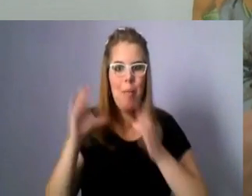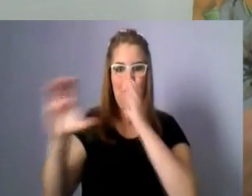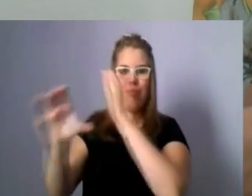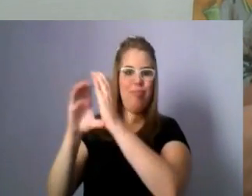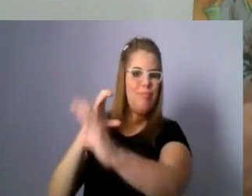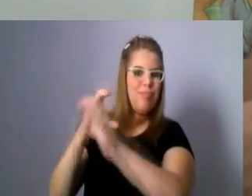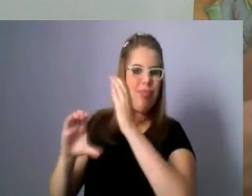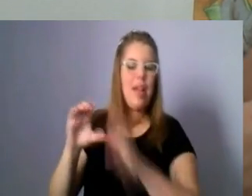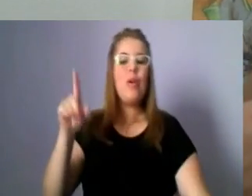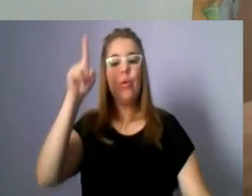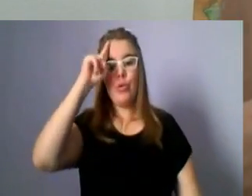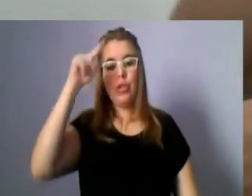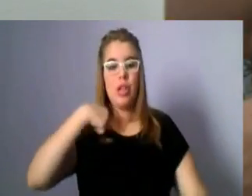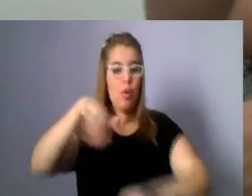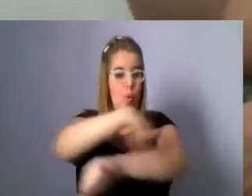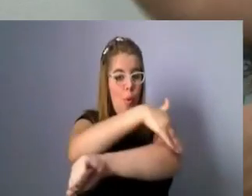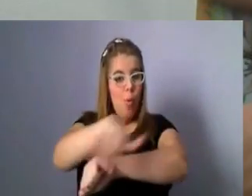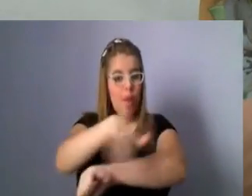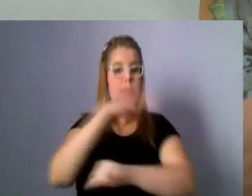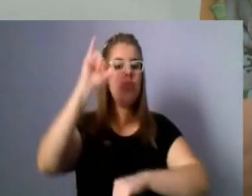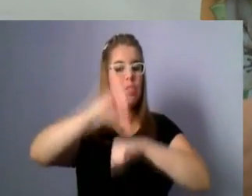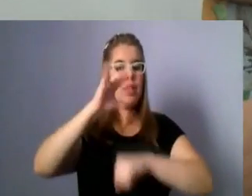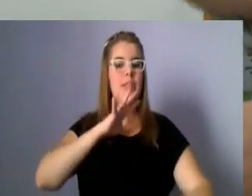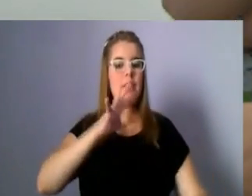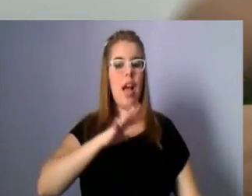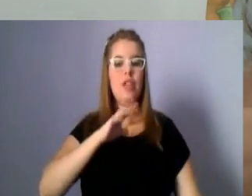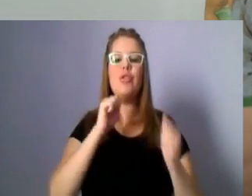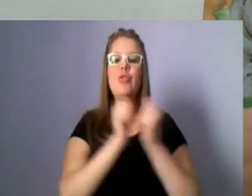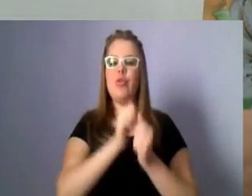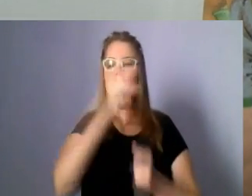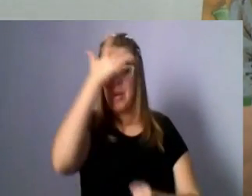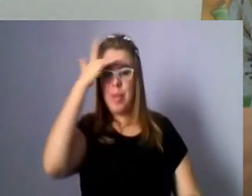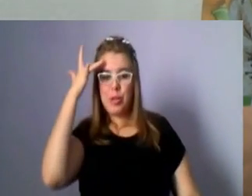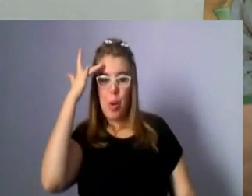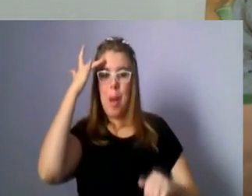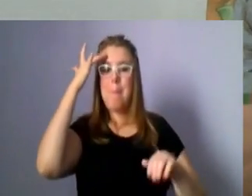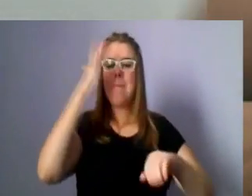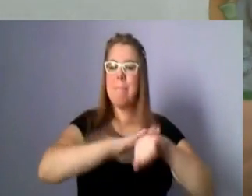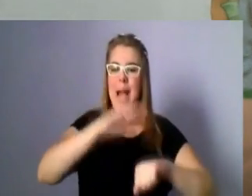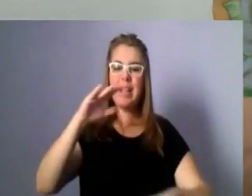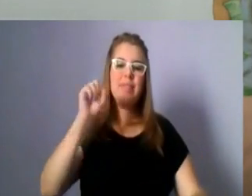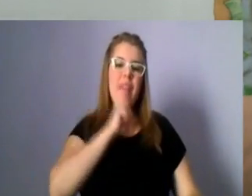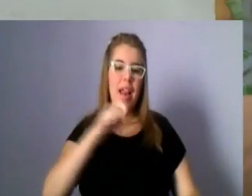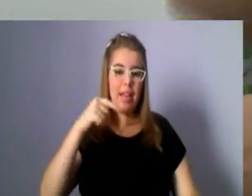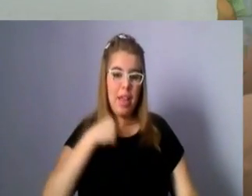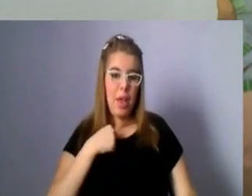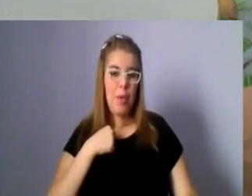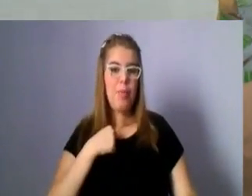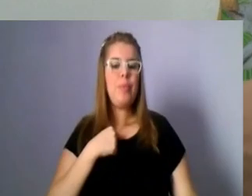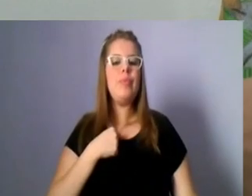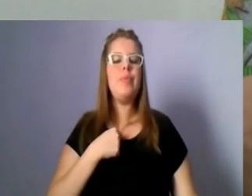comunicar. Né? Aí um dia eu estava andando no centro da cidade junto com uma pessoa bem mais velha que